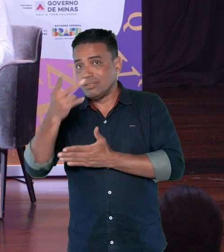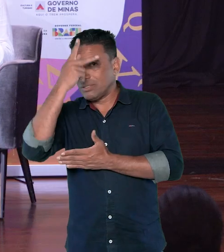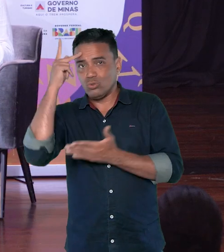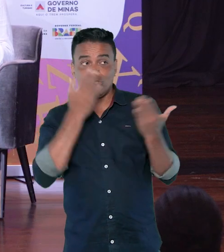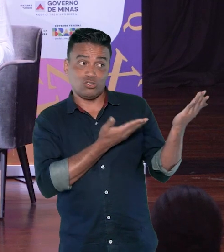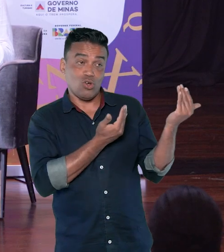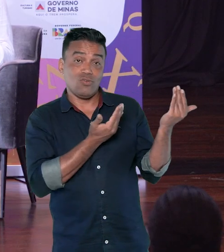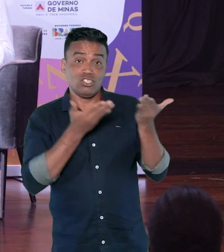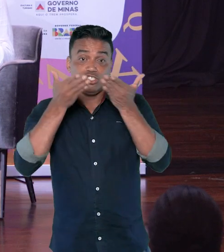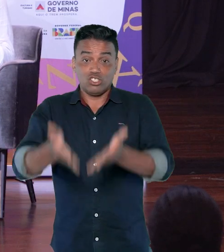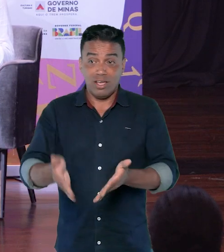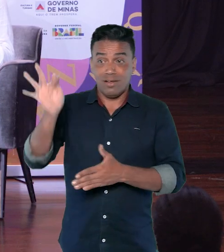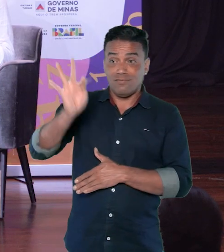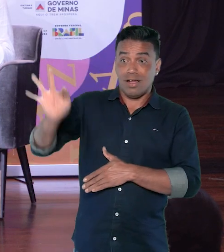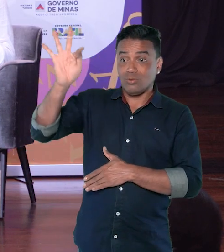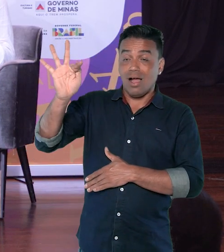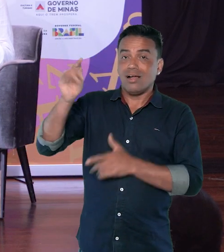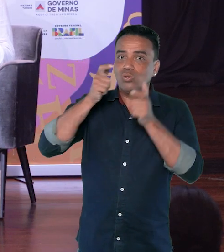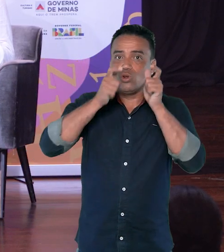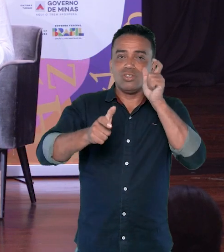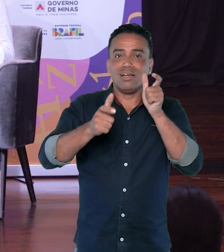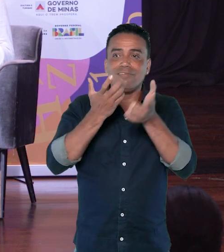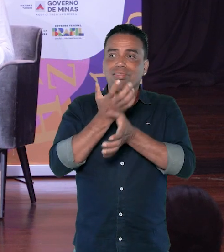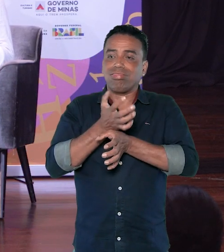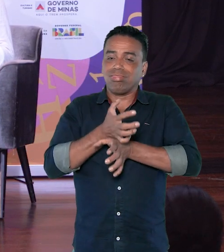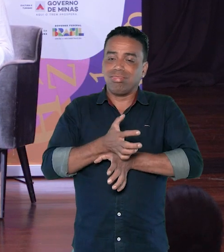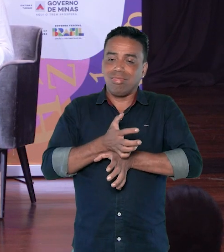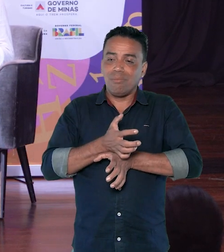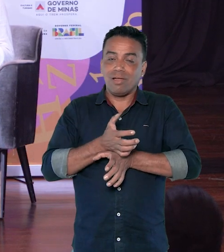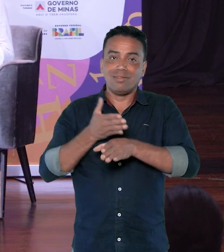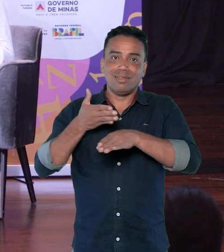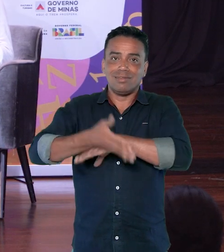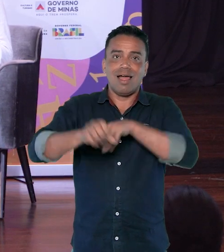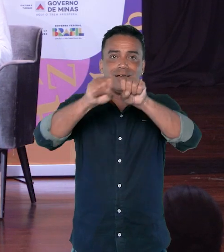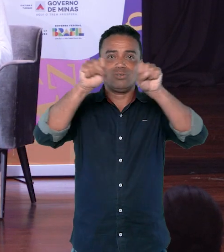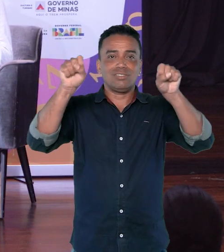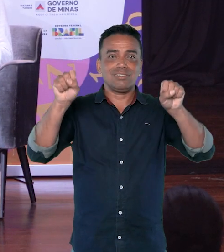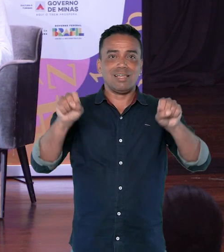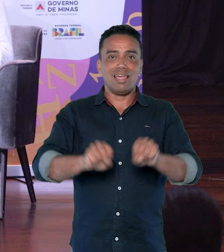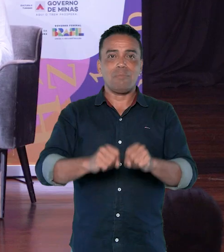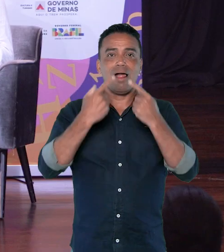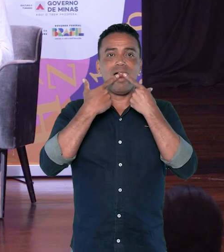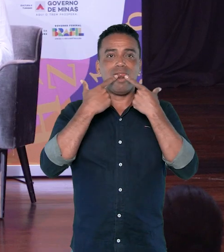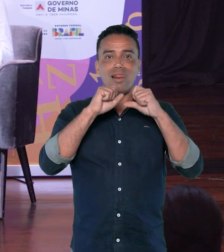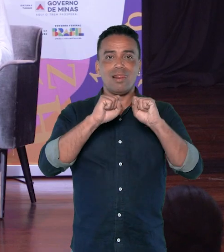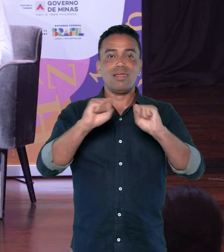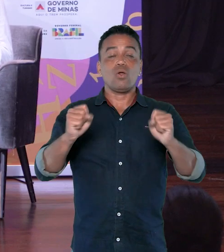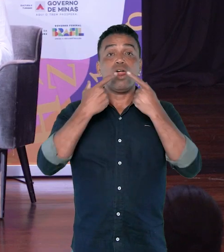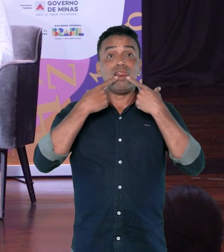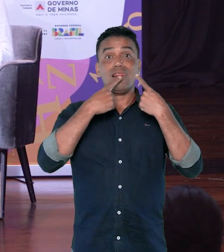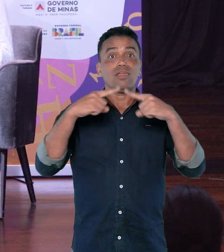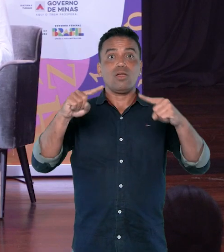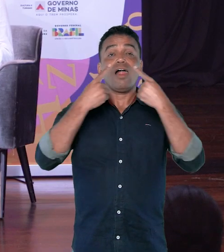essa curiosidade e ela vai morrendo porque você tem que se enquadrar dentro de uma linguagem. Né? E essa linguagem